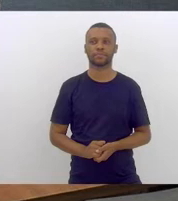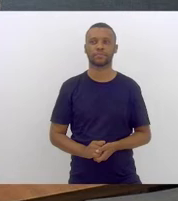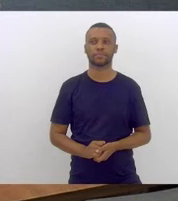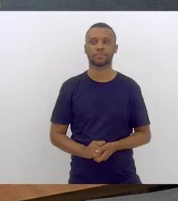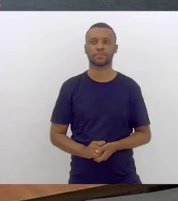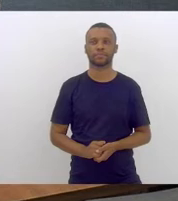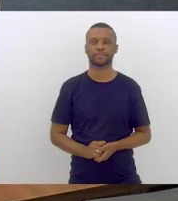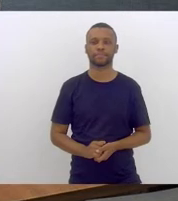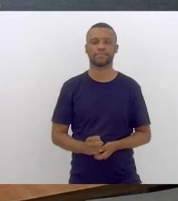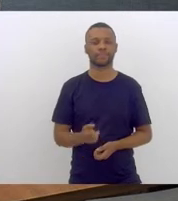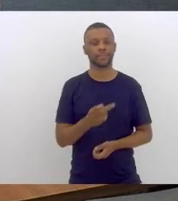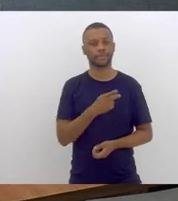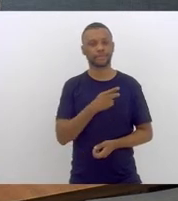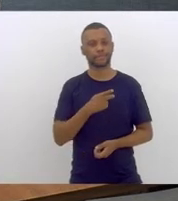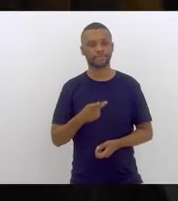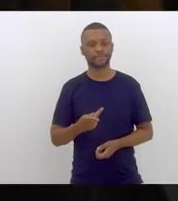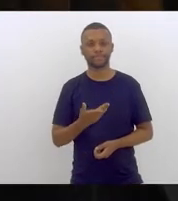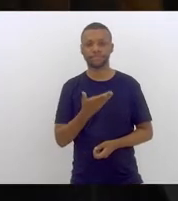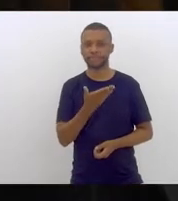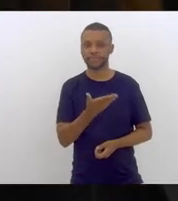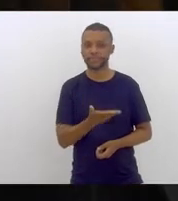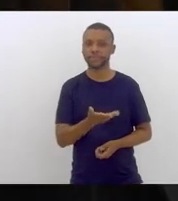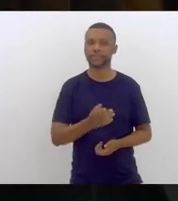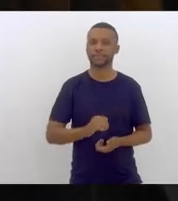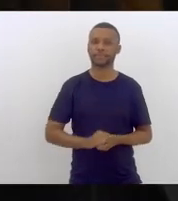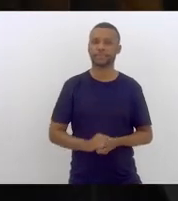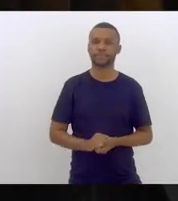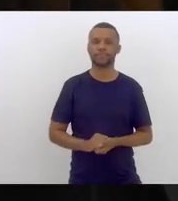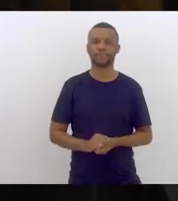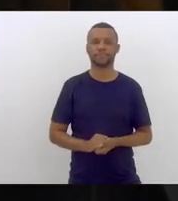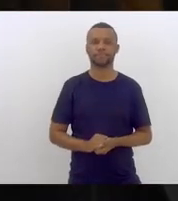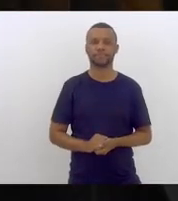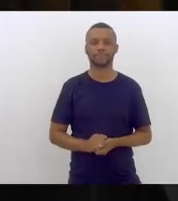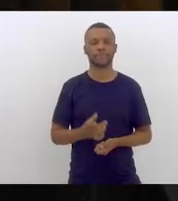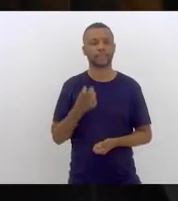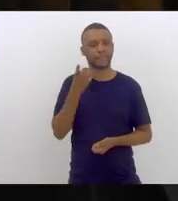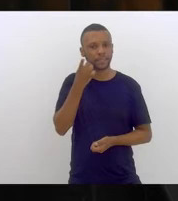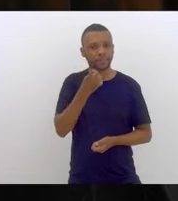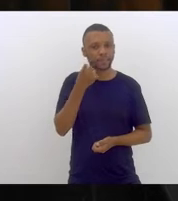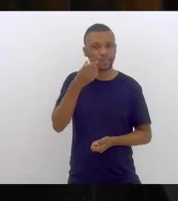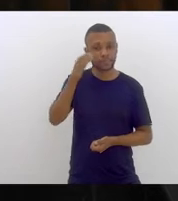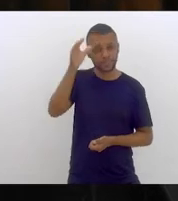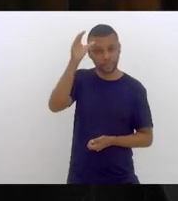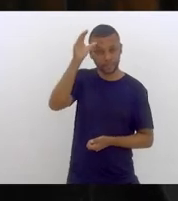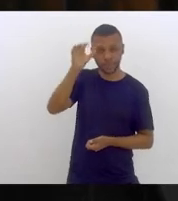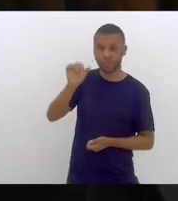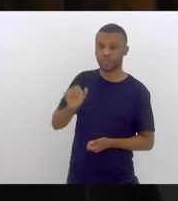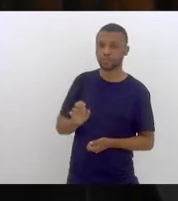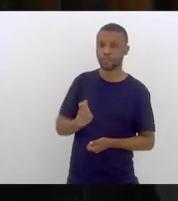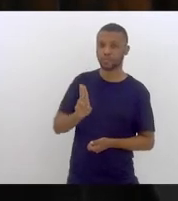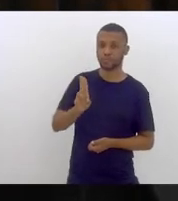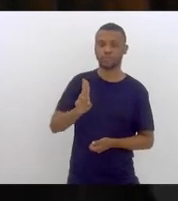senhora presidente deputada tia Ju